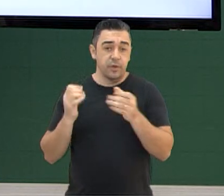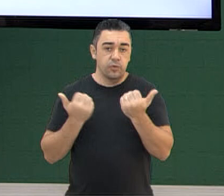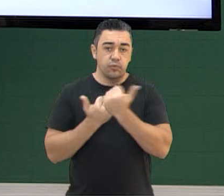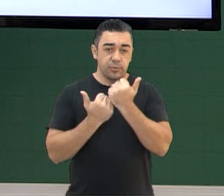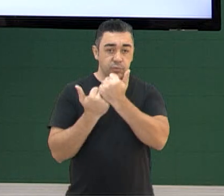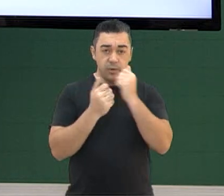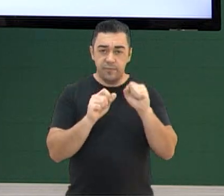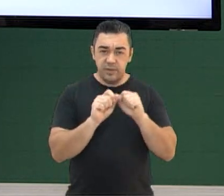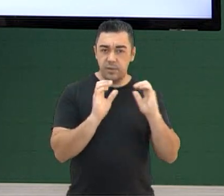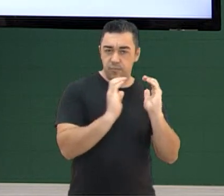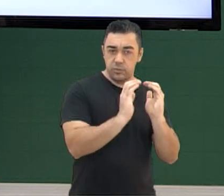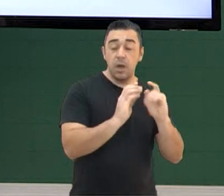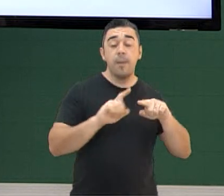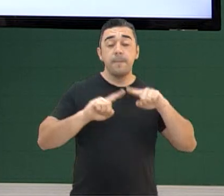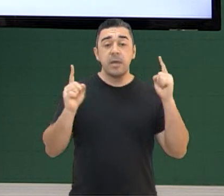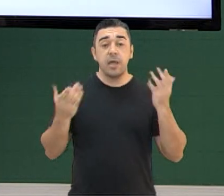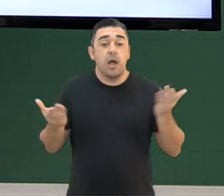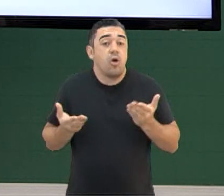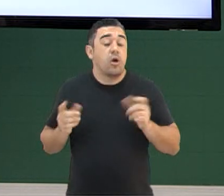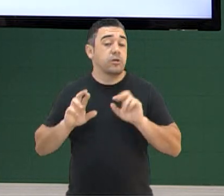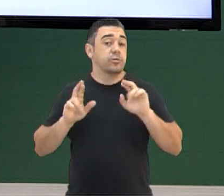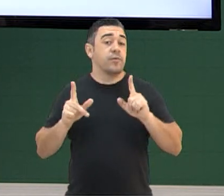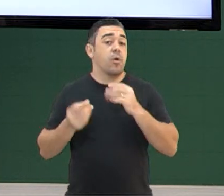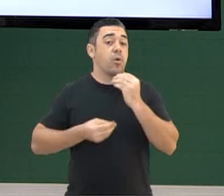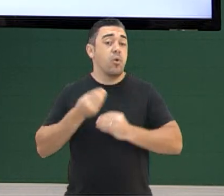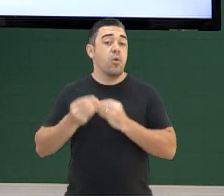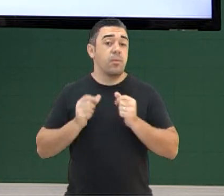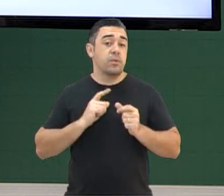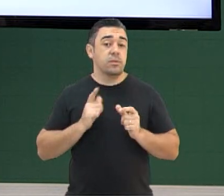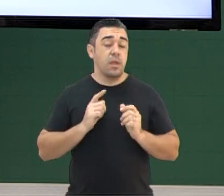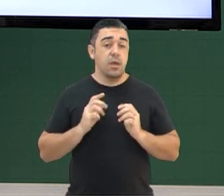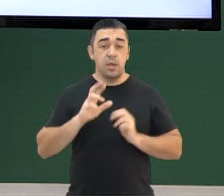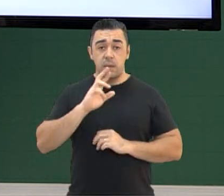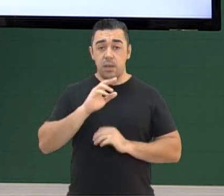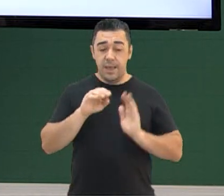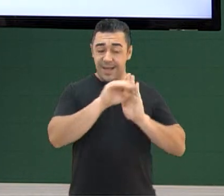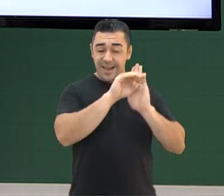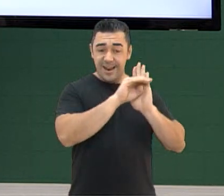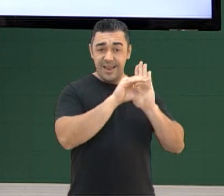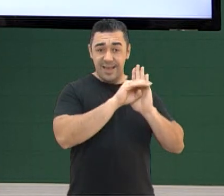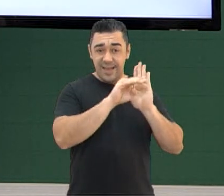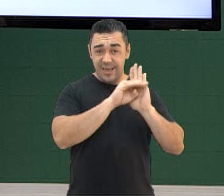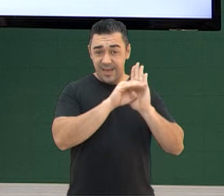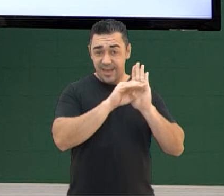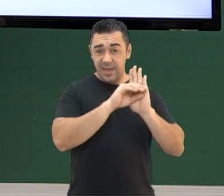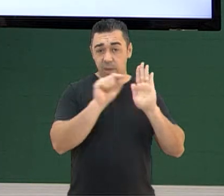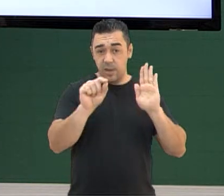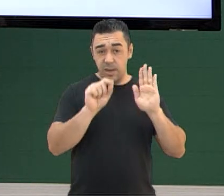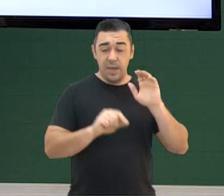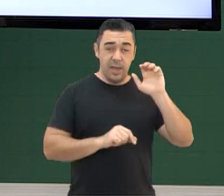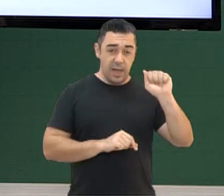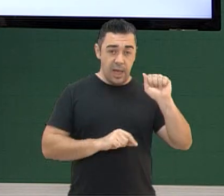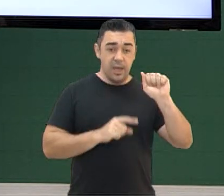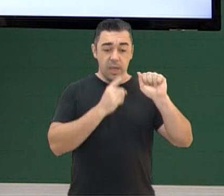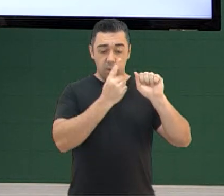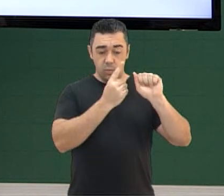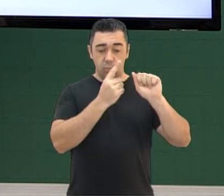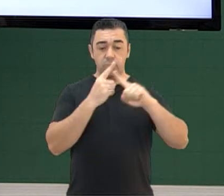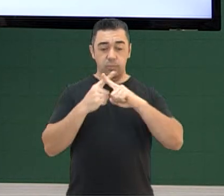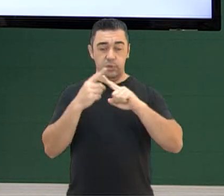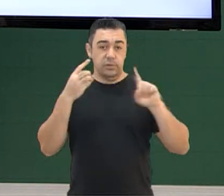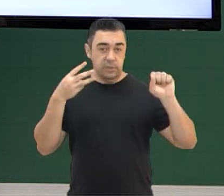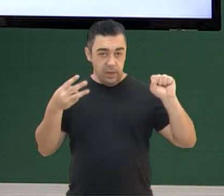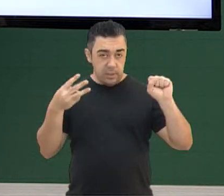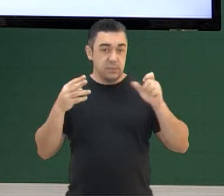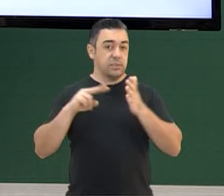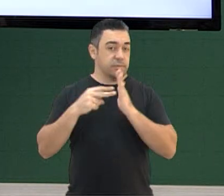que isso vai acontecer? Certo? Eu tenho lá, a ordem da matriz é A, certo? A ordem da matriz A é 1 por 3, certo?